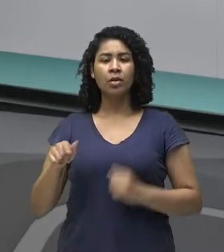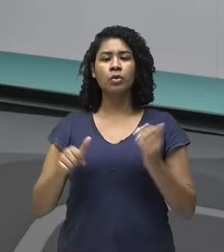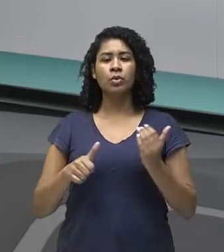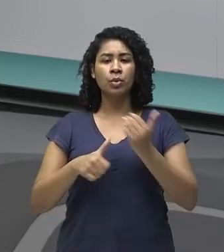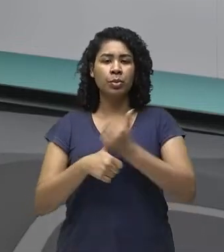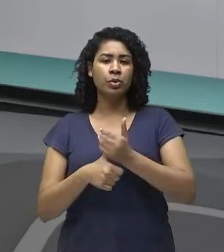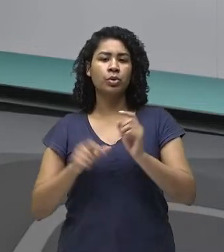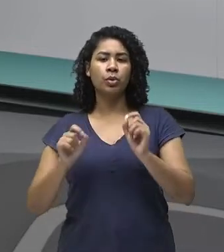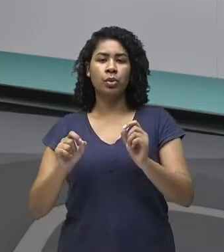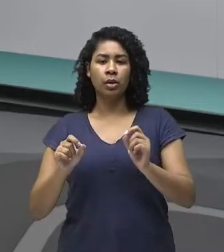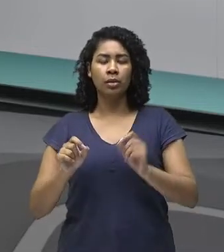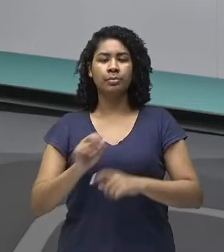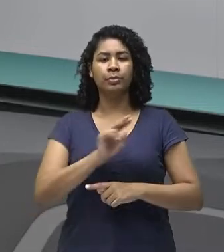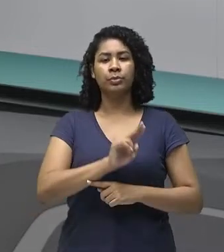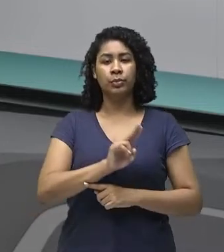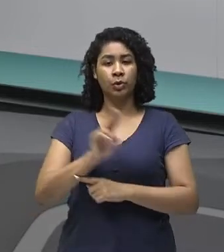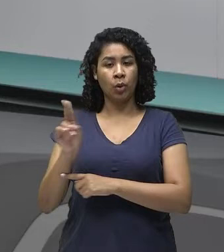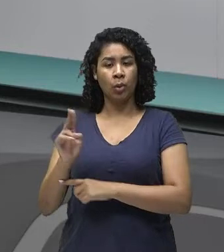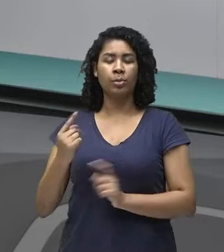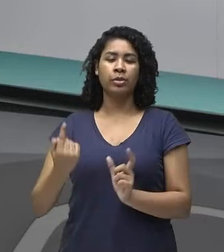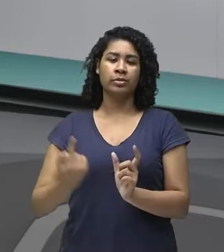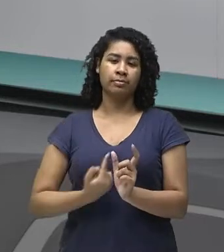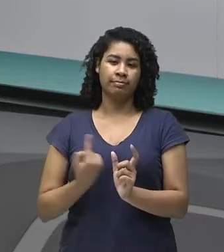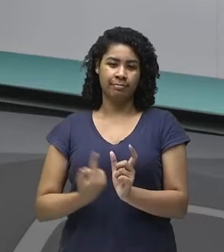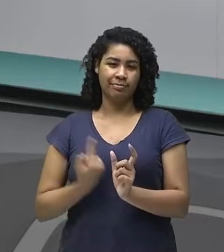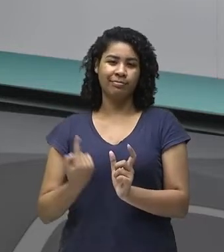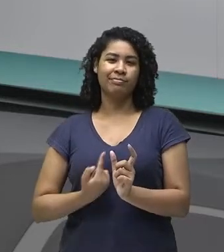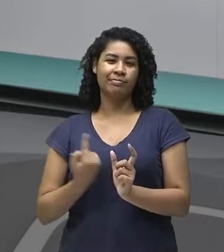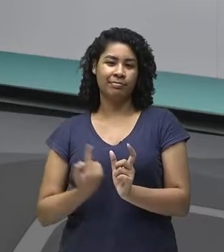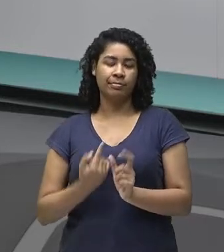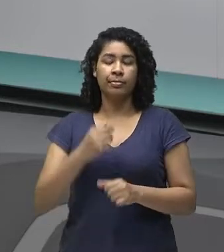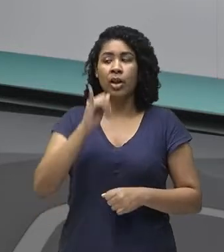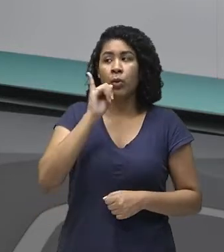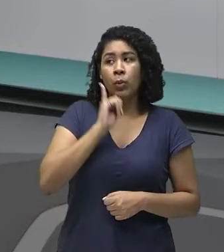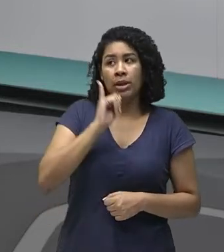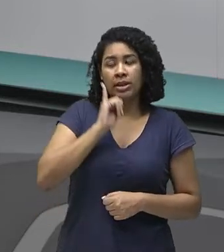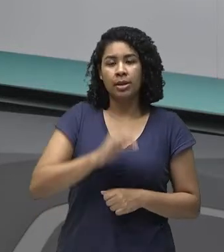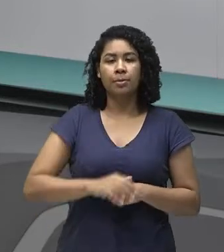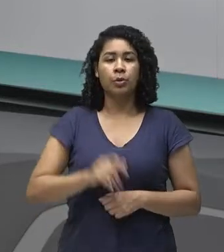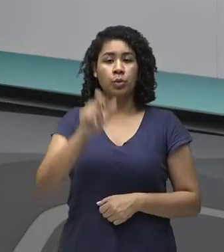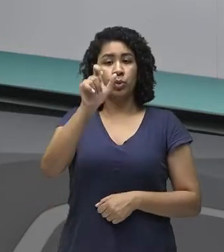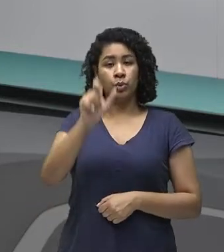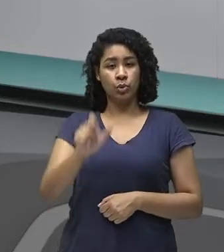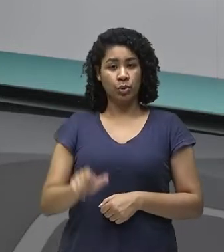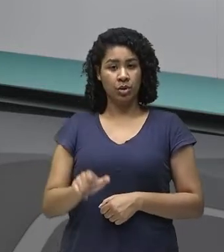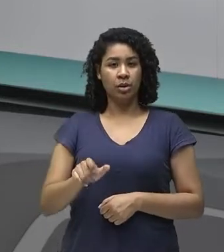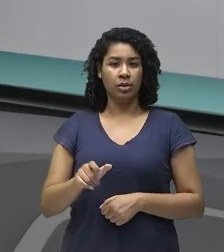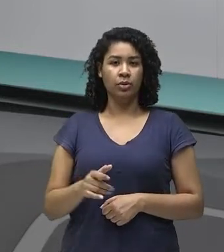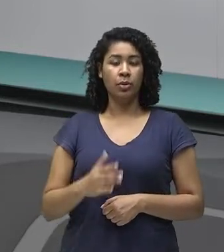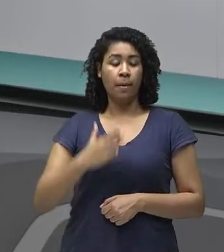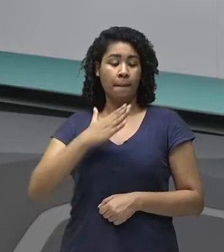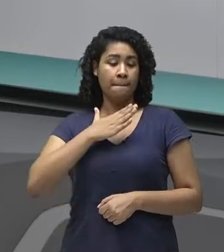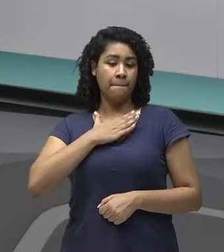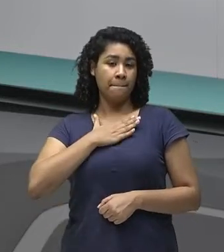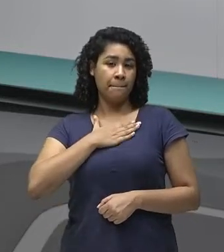os nomes que aparecem no singular, né? Por exemplo, se o sujeito for my